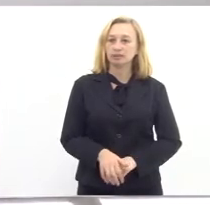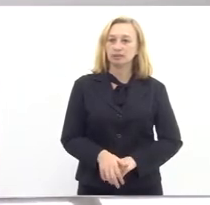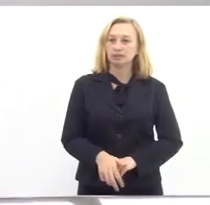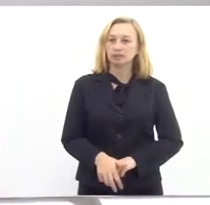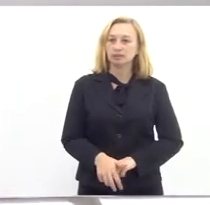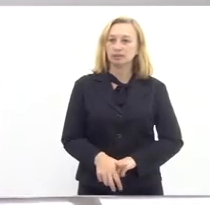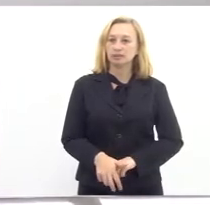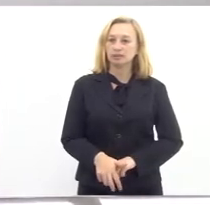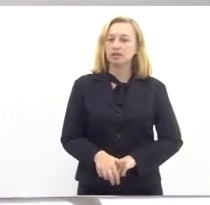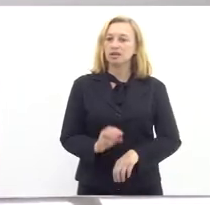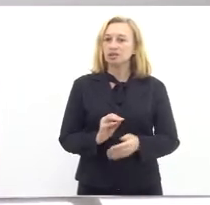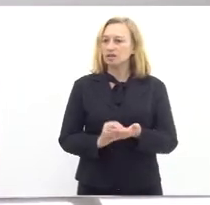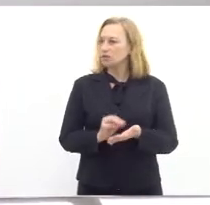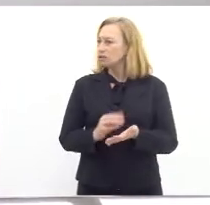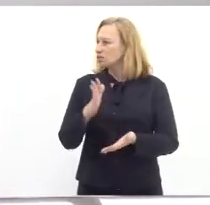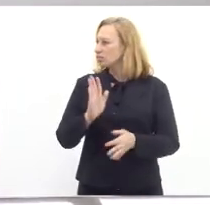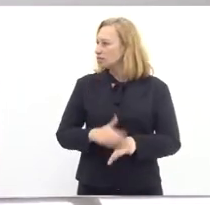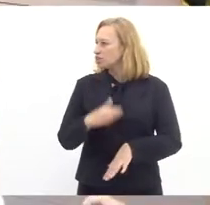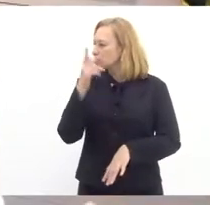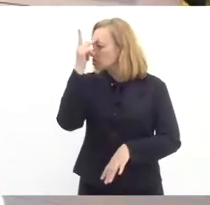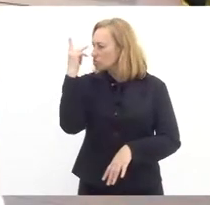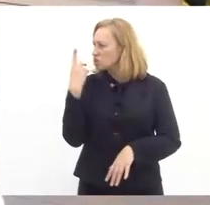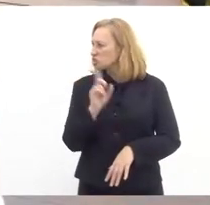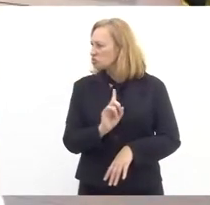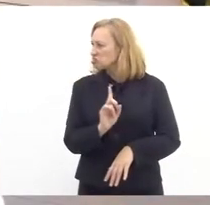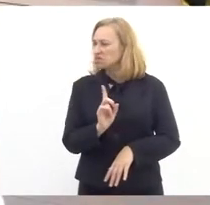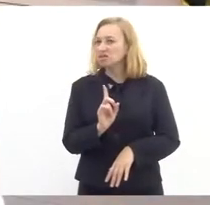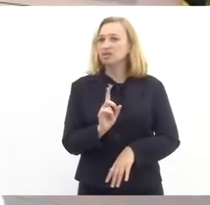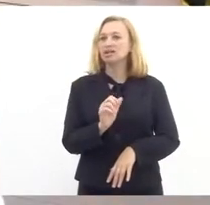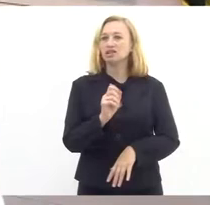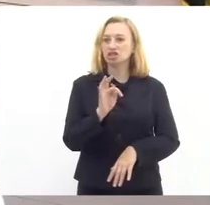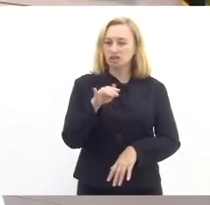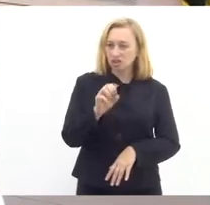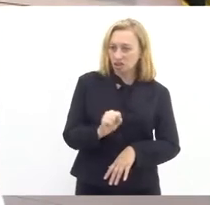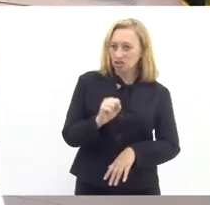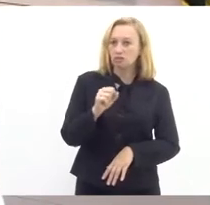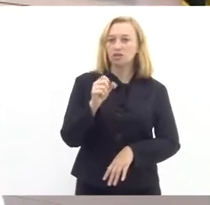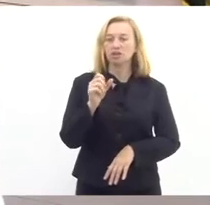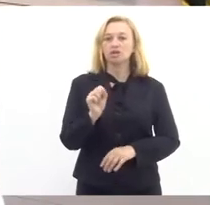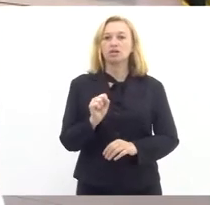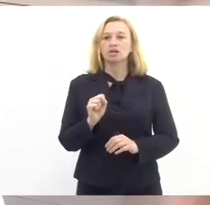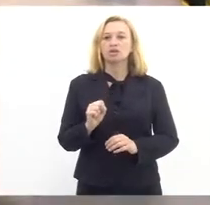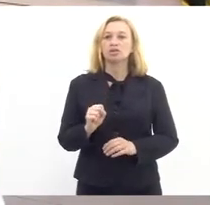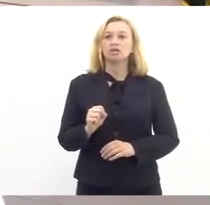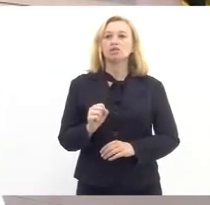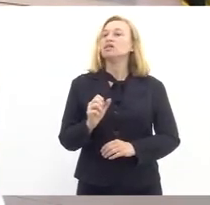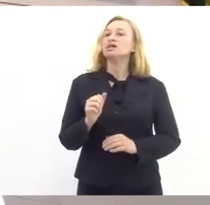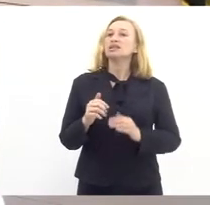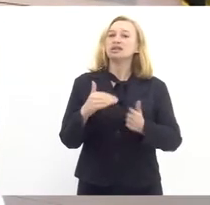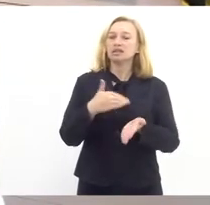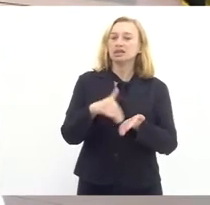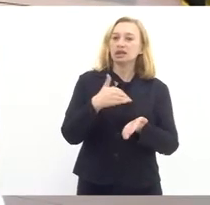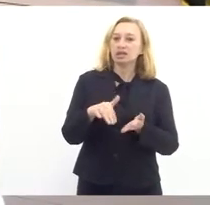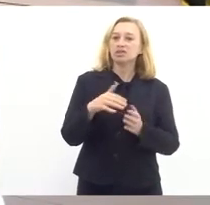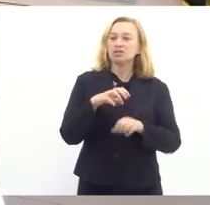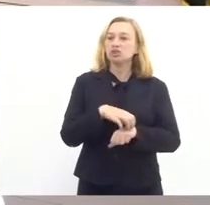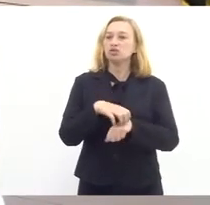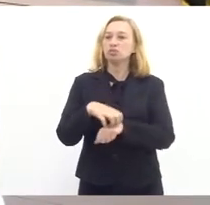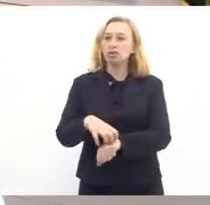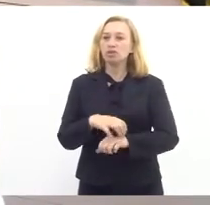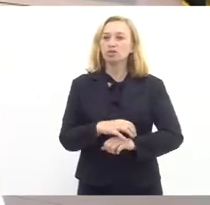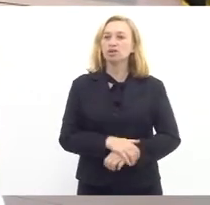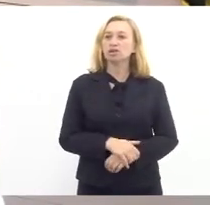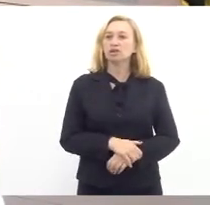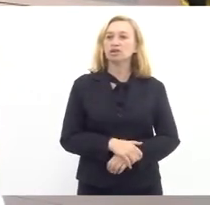Está faltando mais alguém? Acho que não. A Getransp, Supervia, Secretaria de Transporte,